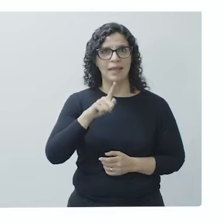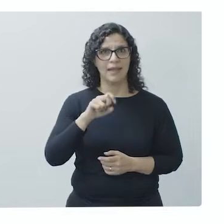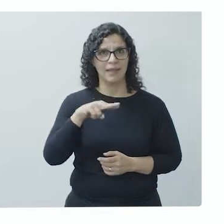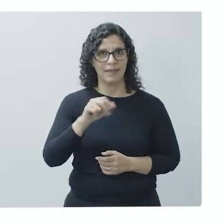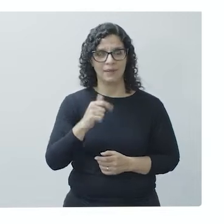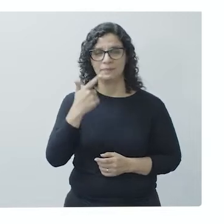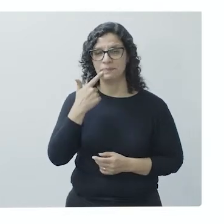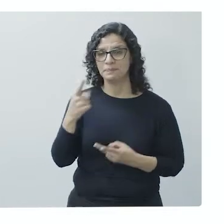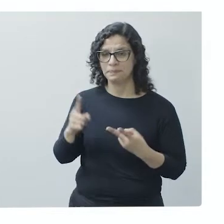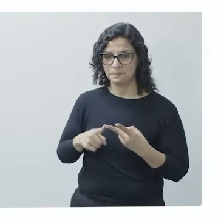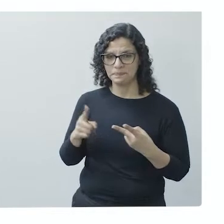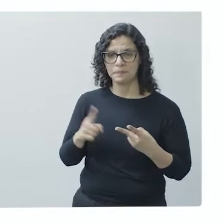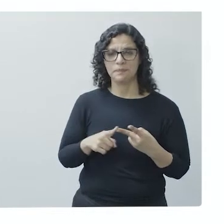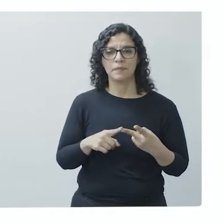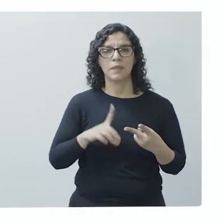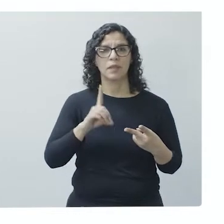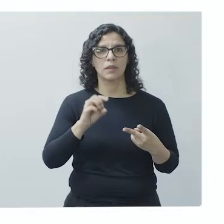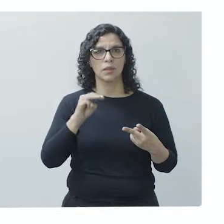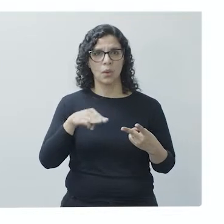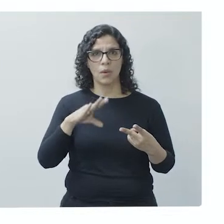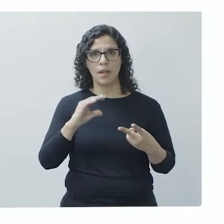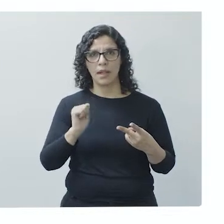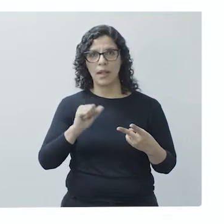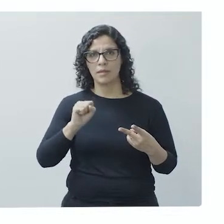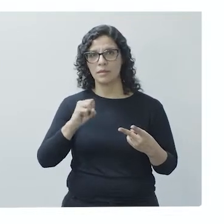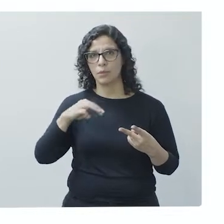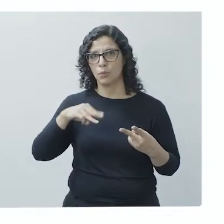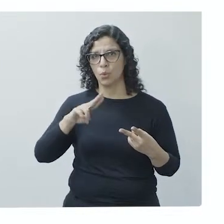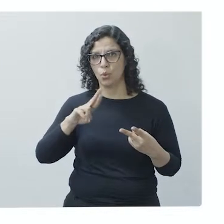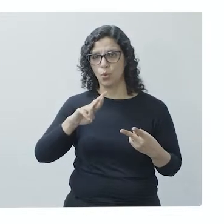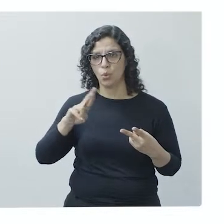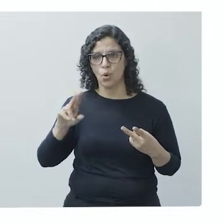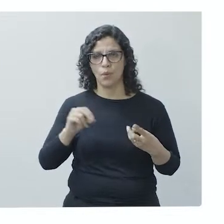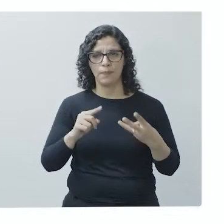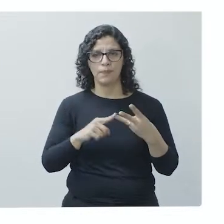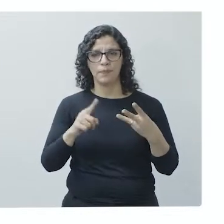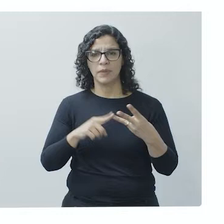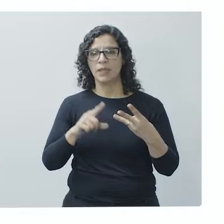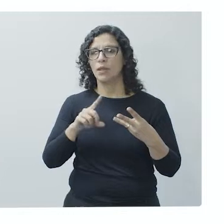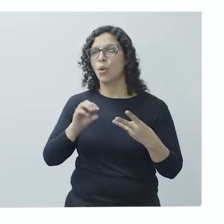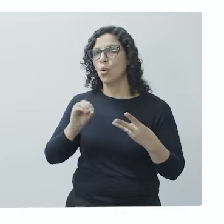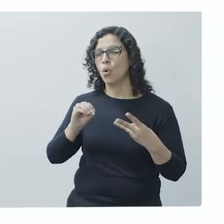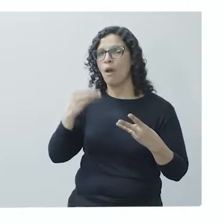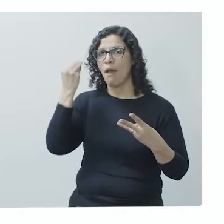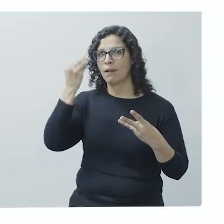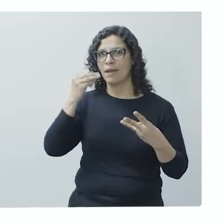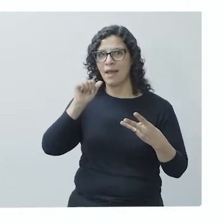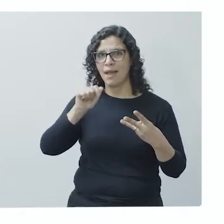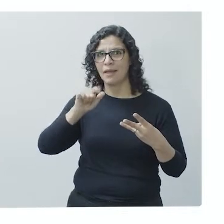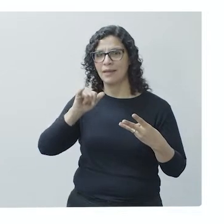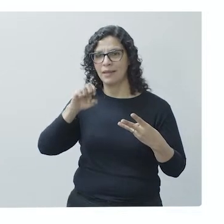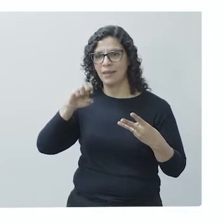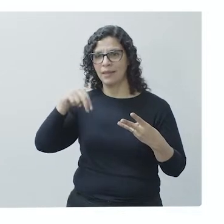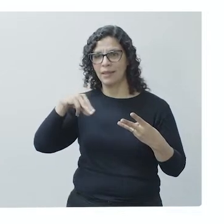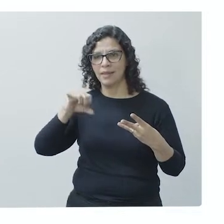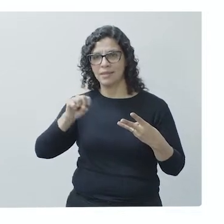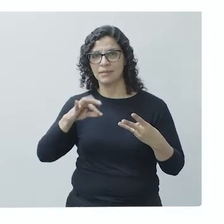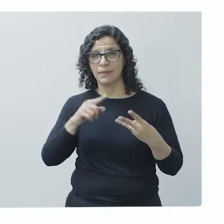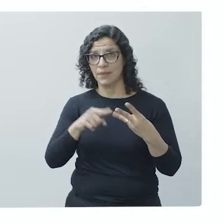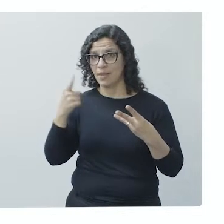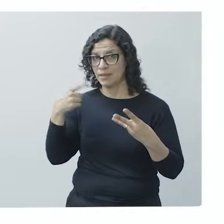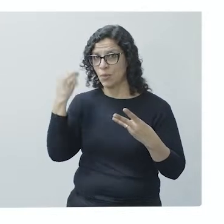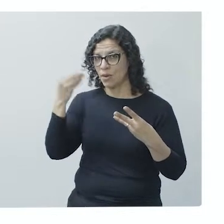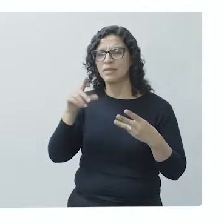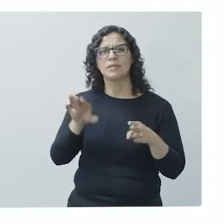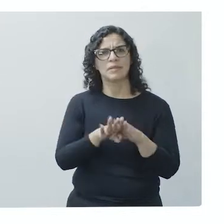Helena, outra obra chamada Dom Casmurro, e uma obra também chamada O Alienista. O Alienista